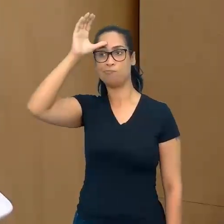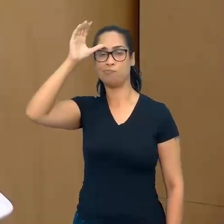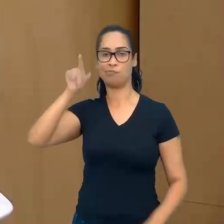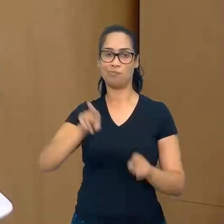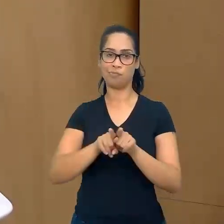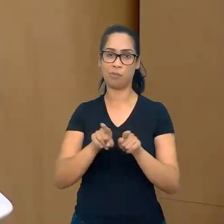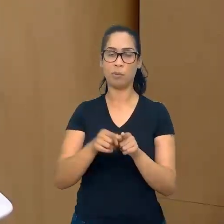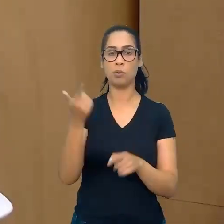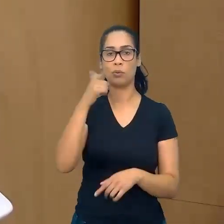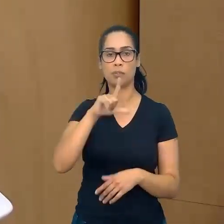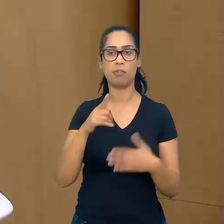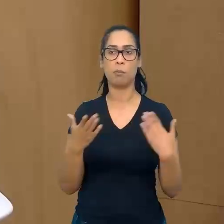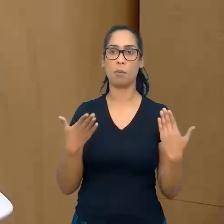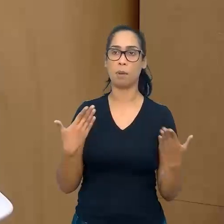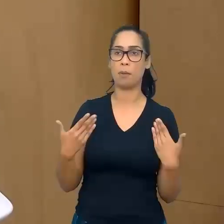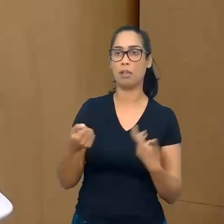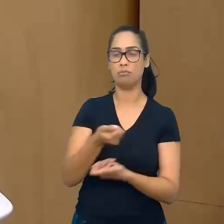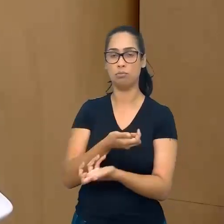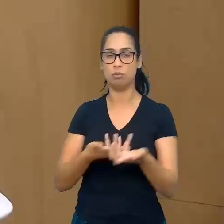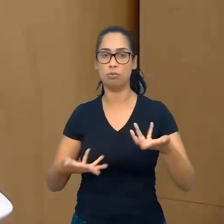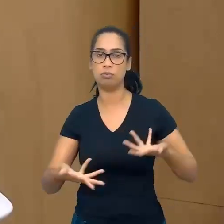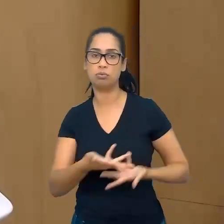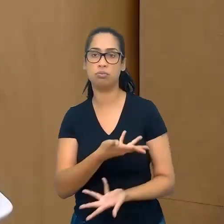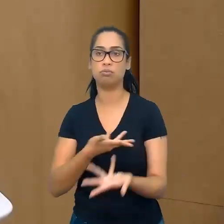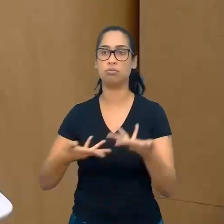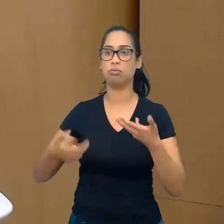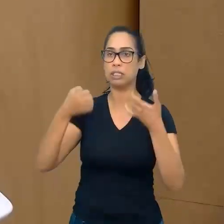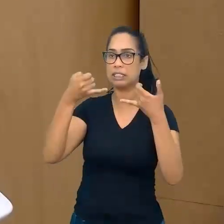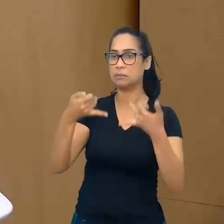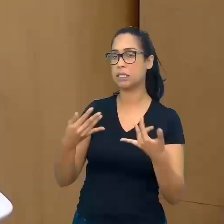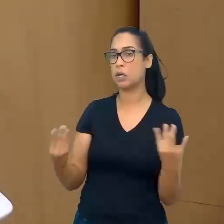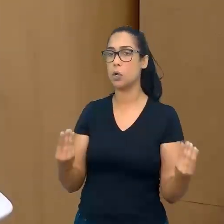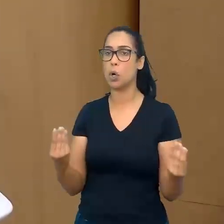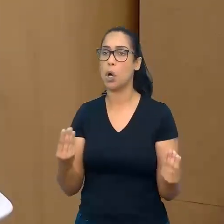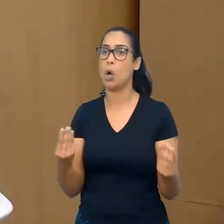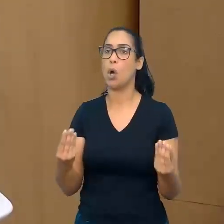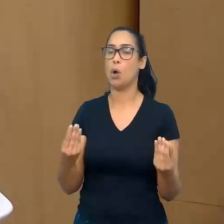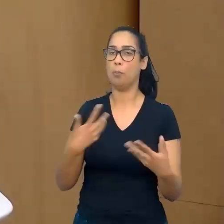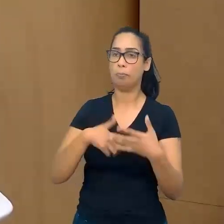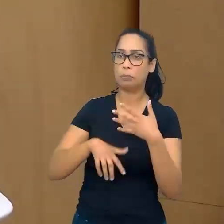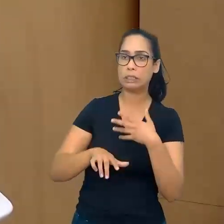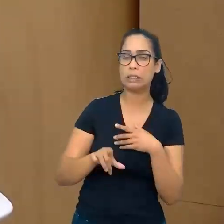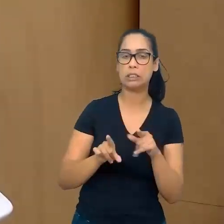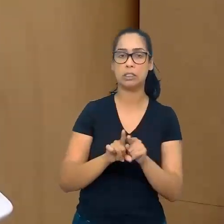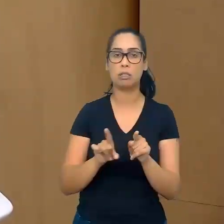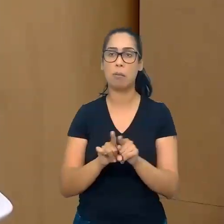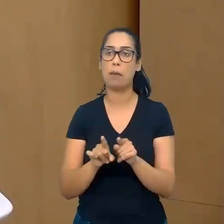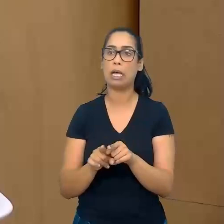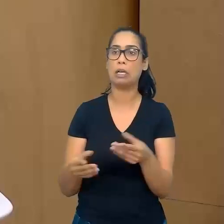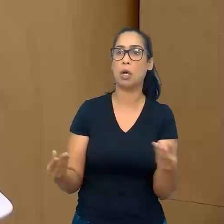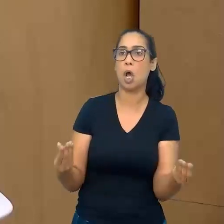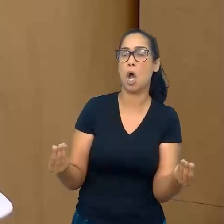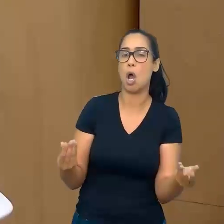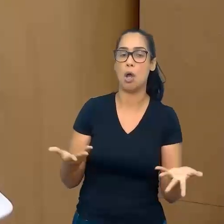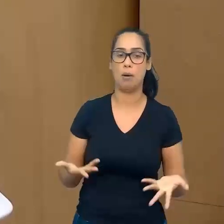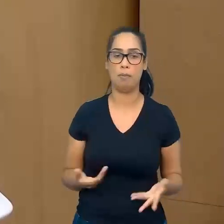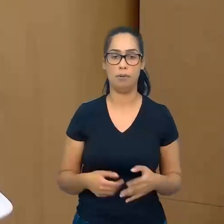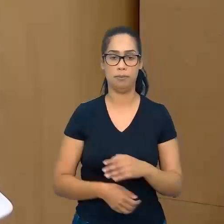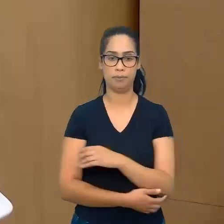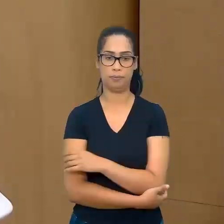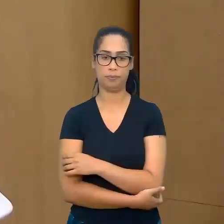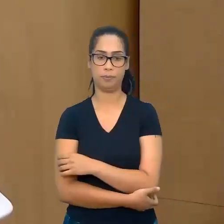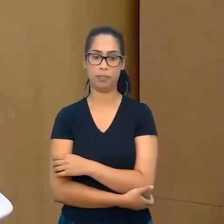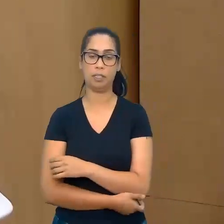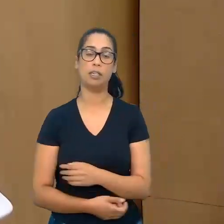né e o que falar né acho que é considerando ambas as partes agora né ter o que falar com quem falar considerando os